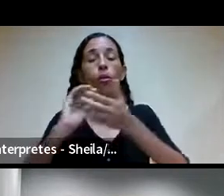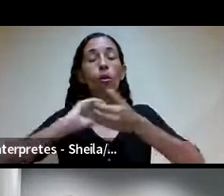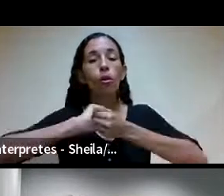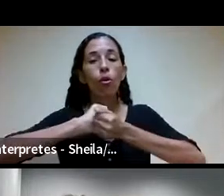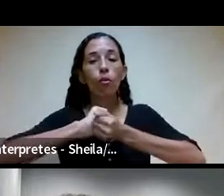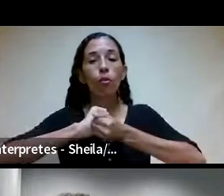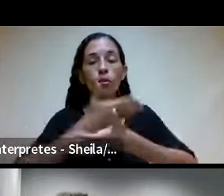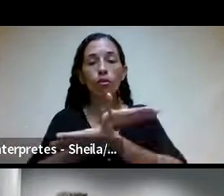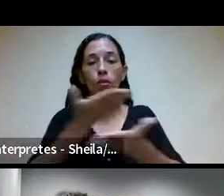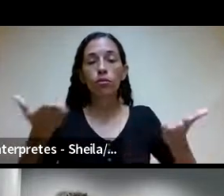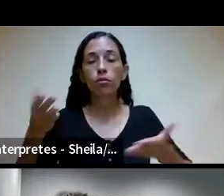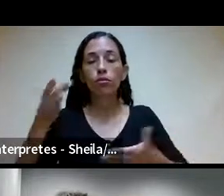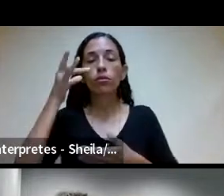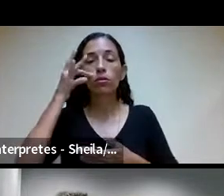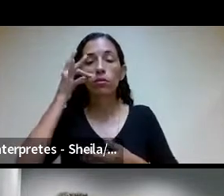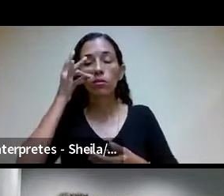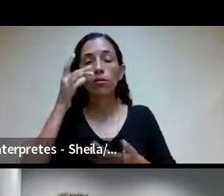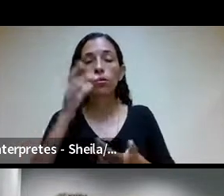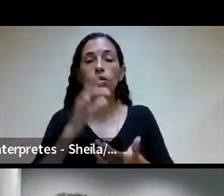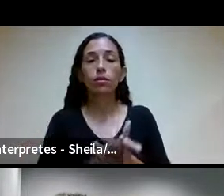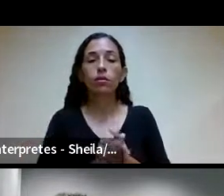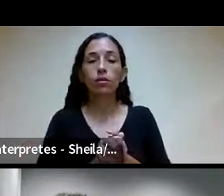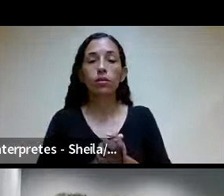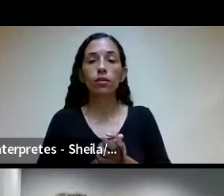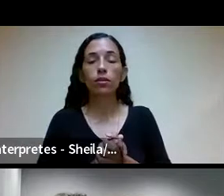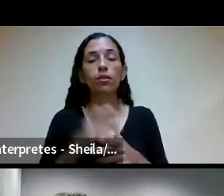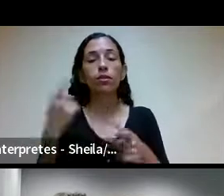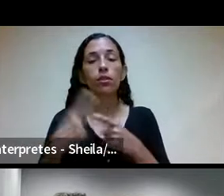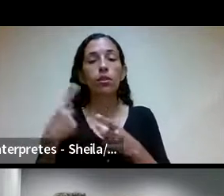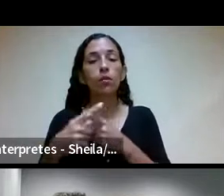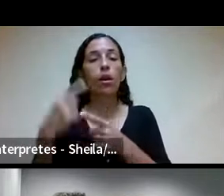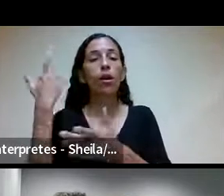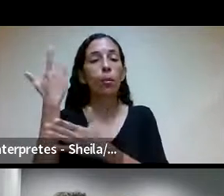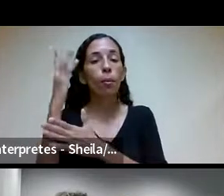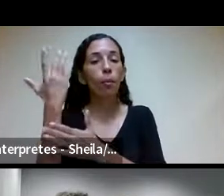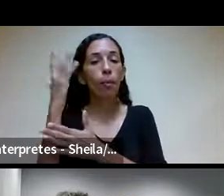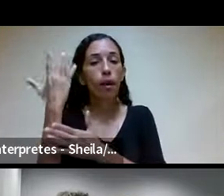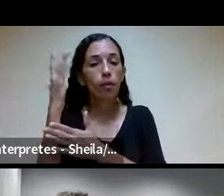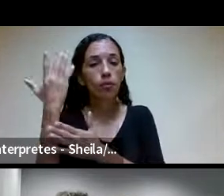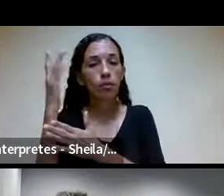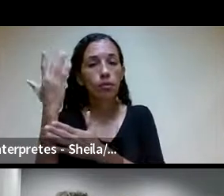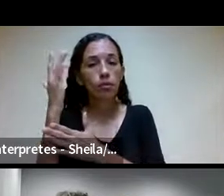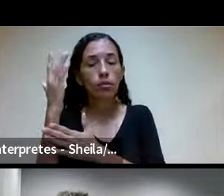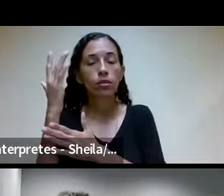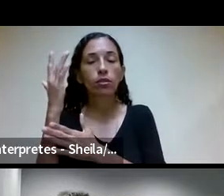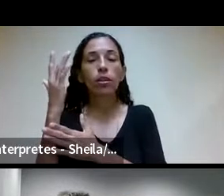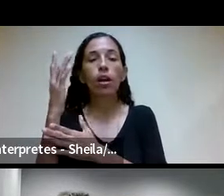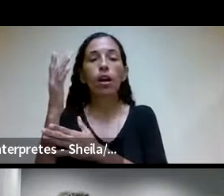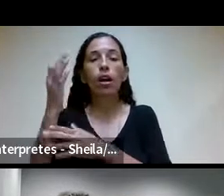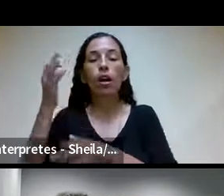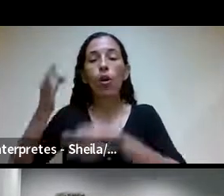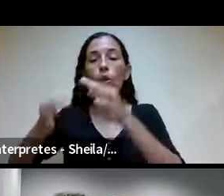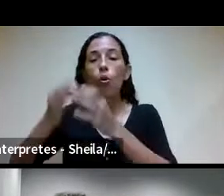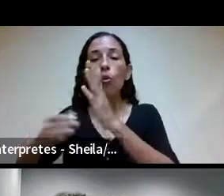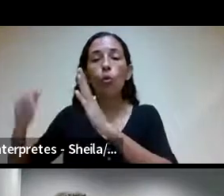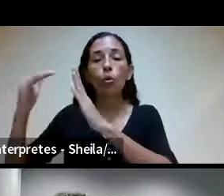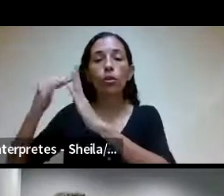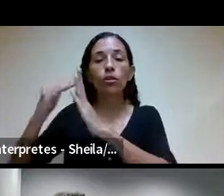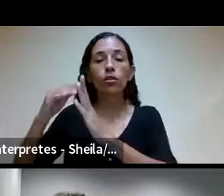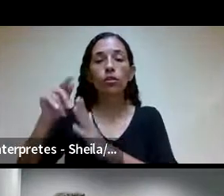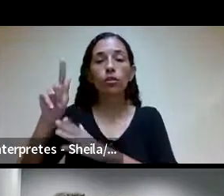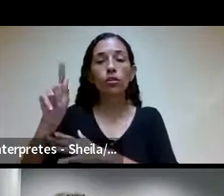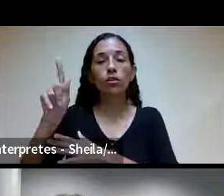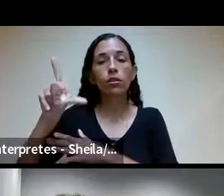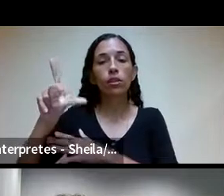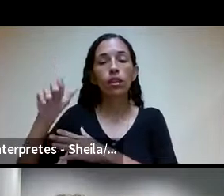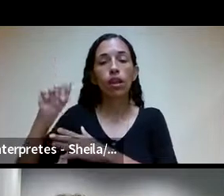doutor Rodrigo, doutor Ivete, e também parabenizar o doutor Glauber, ao desembargador Glauber Rego, que dia de Santa Luzia, 13